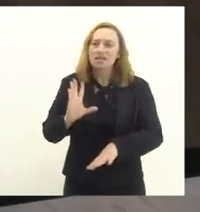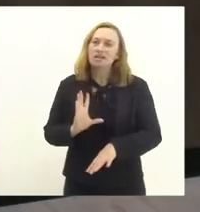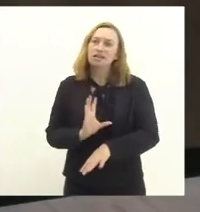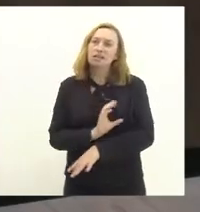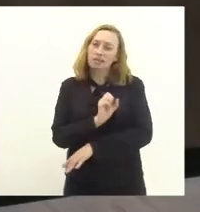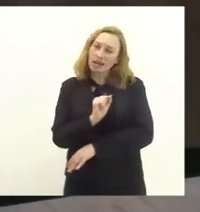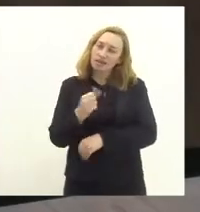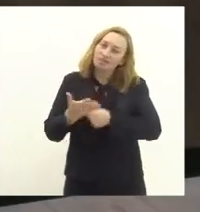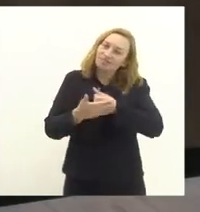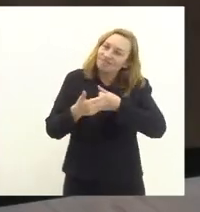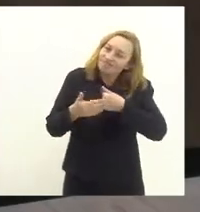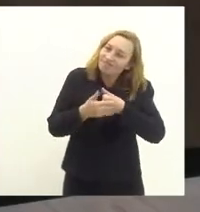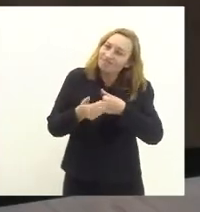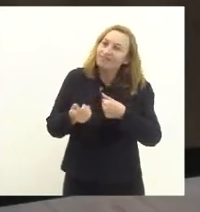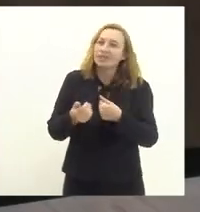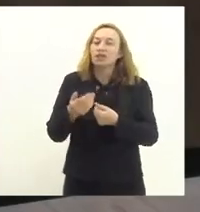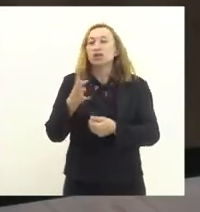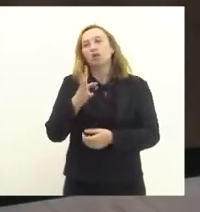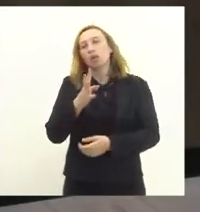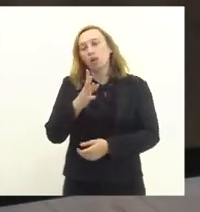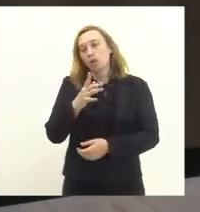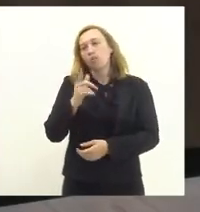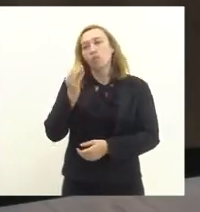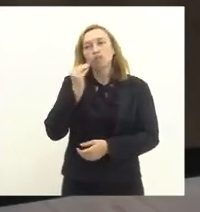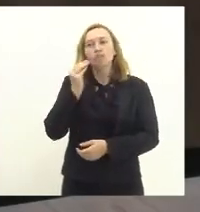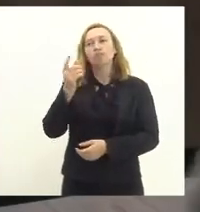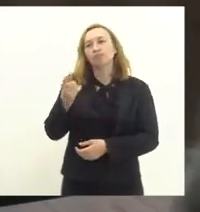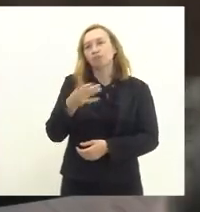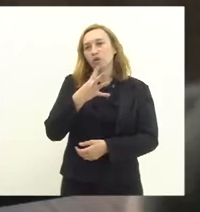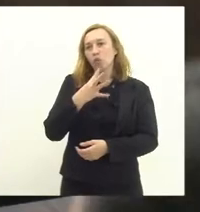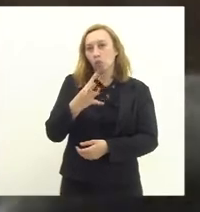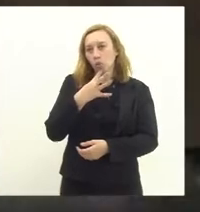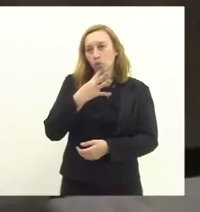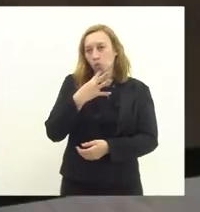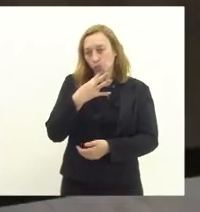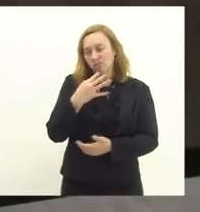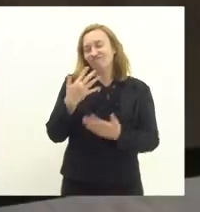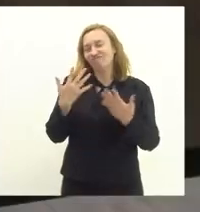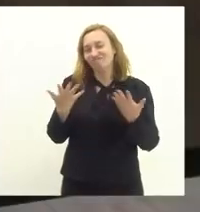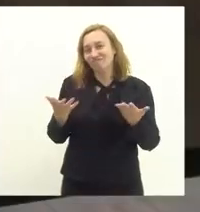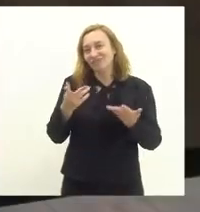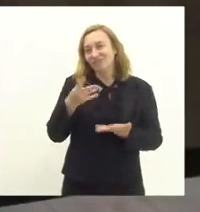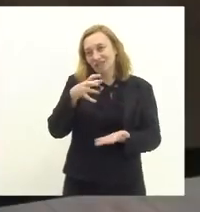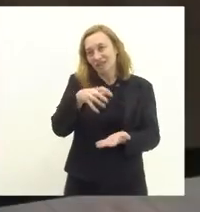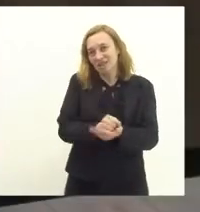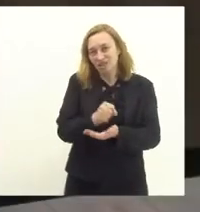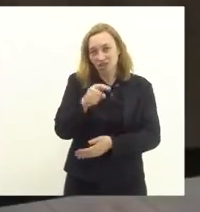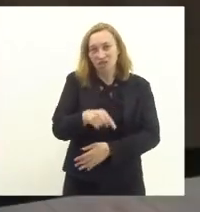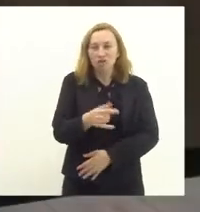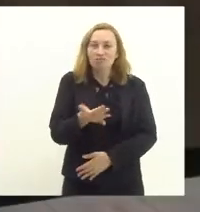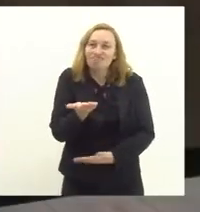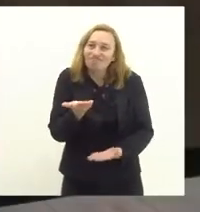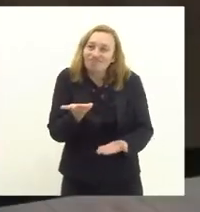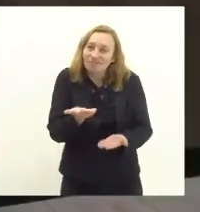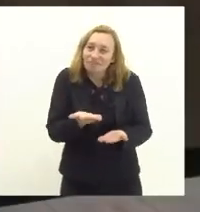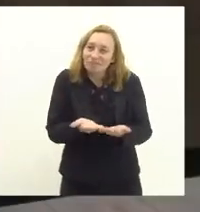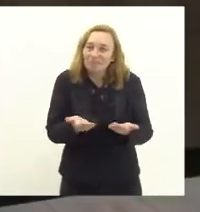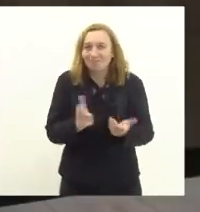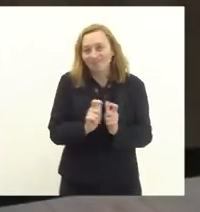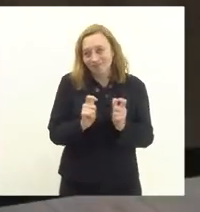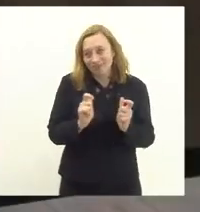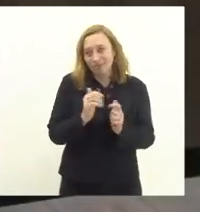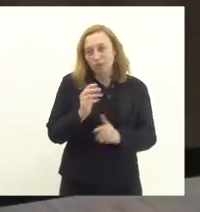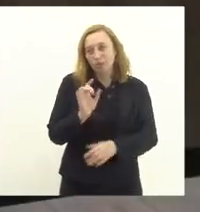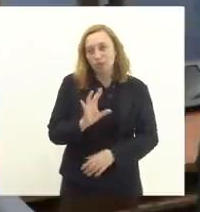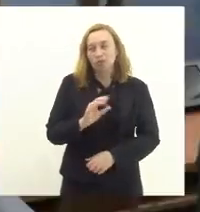queridas, carinhosas e gentis que eu tive a oportunidade de conhecer. Eu queria deixar aqui um registro, uma perda muito grande. Era